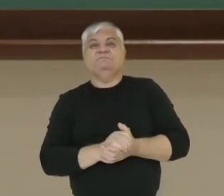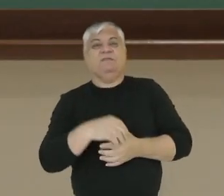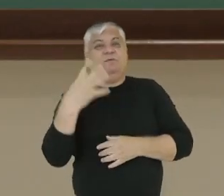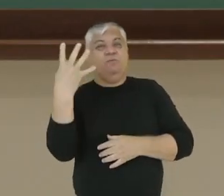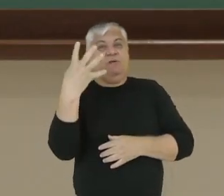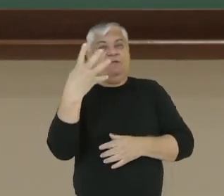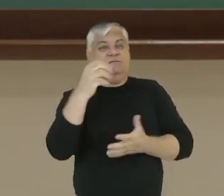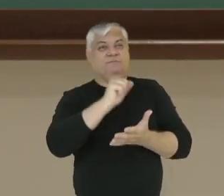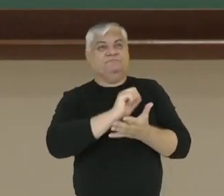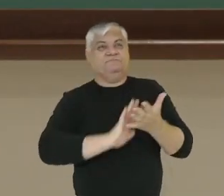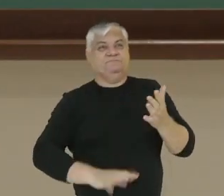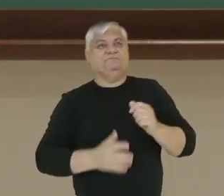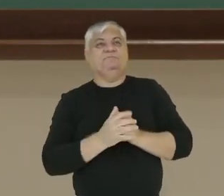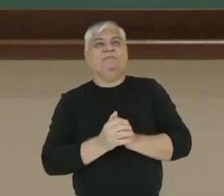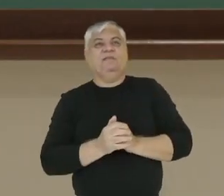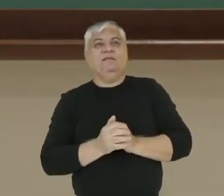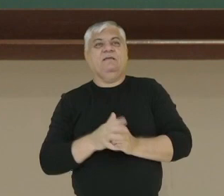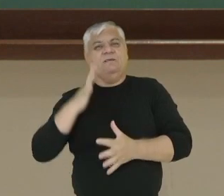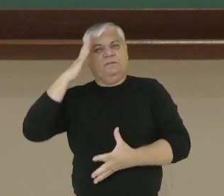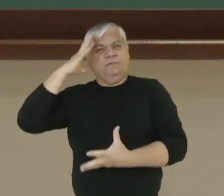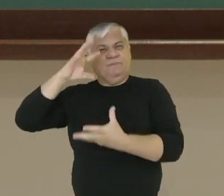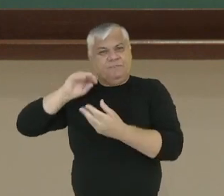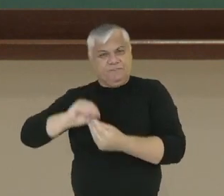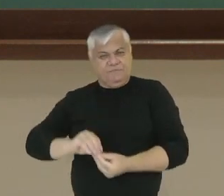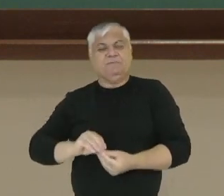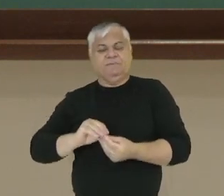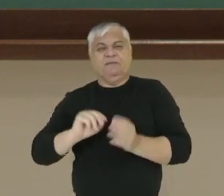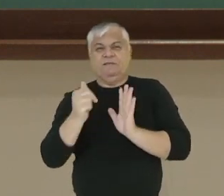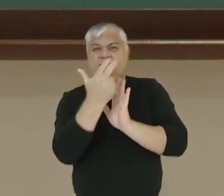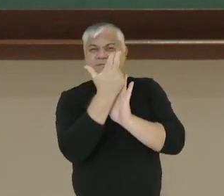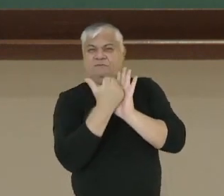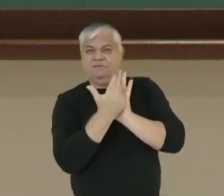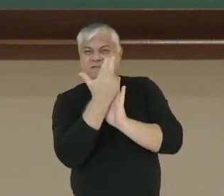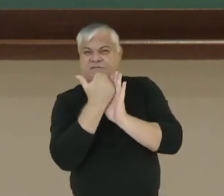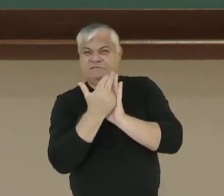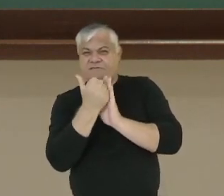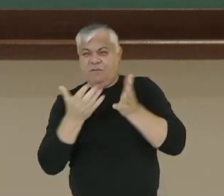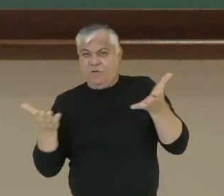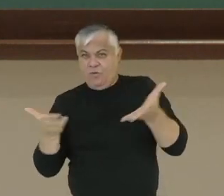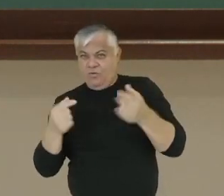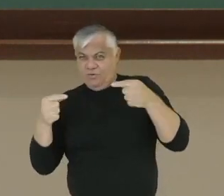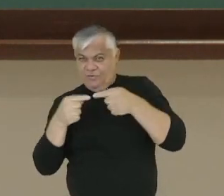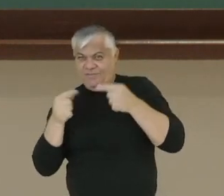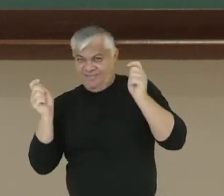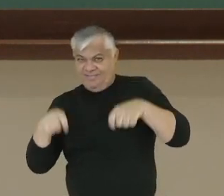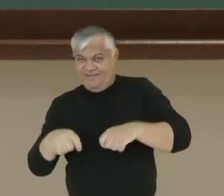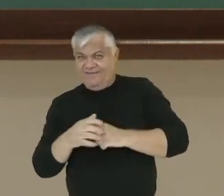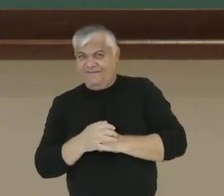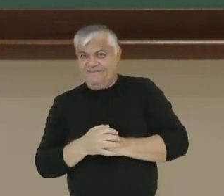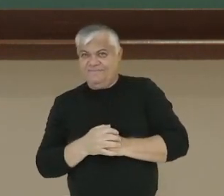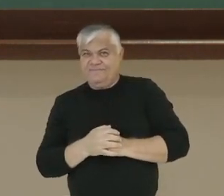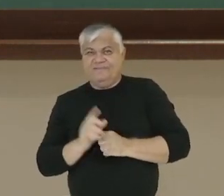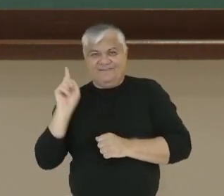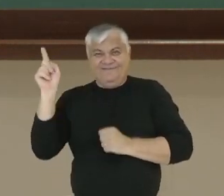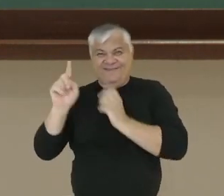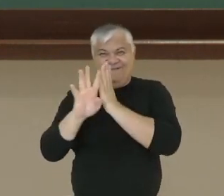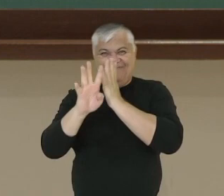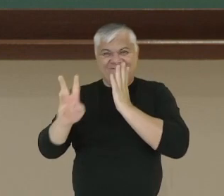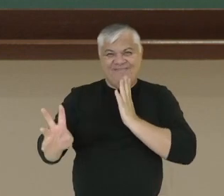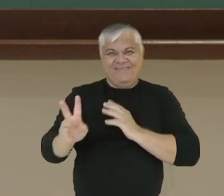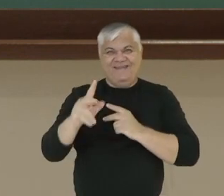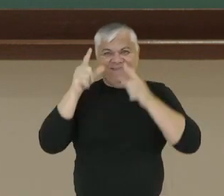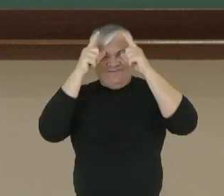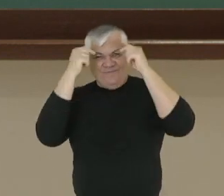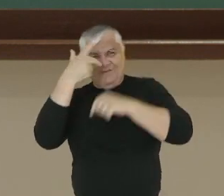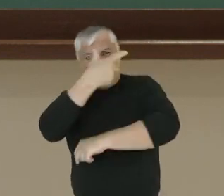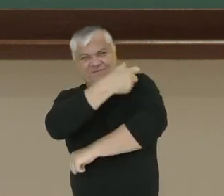número 4. É possível compreender essa charge a partir do contexto atual? Explique. O que tem a ver essa charge com